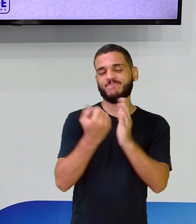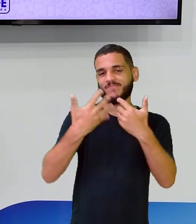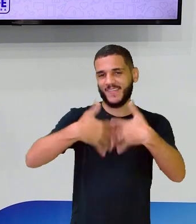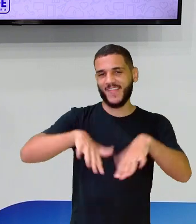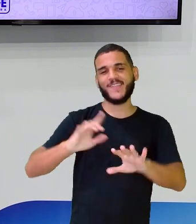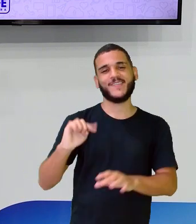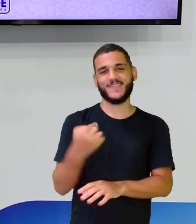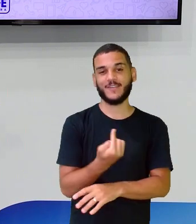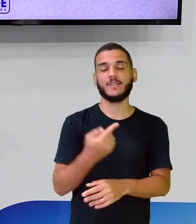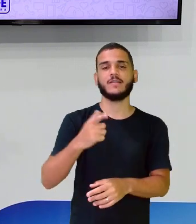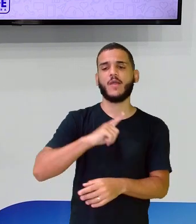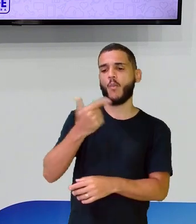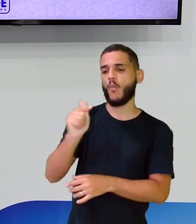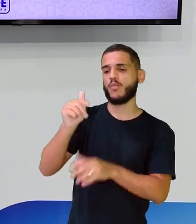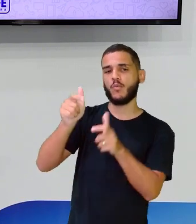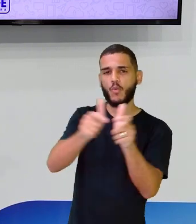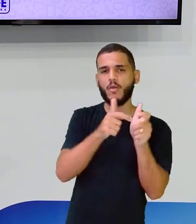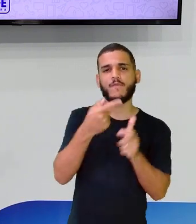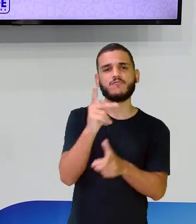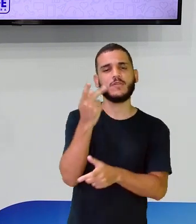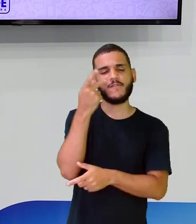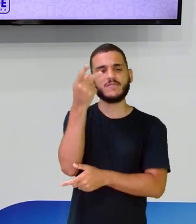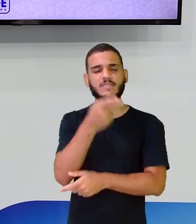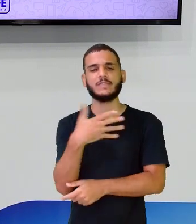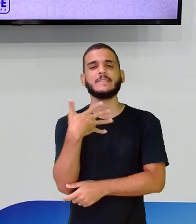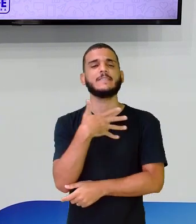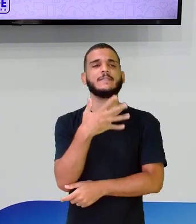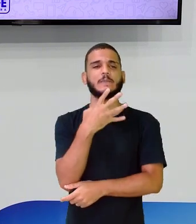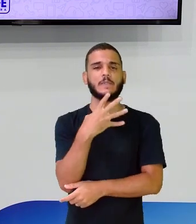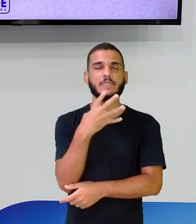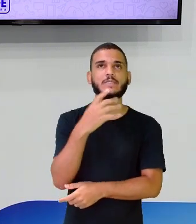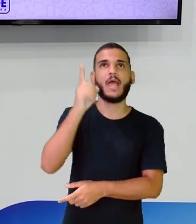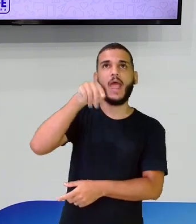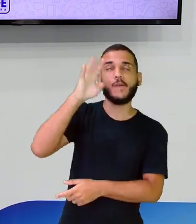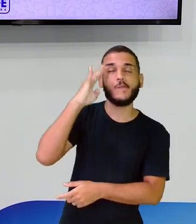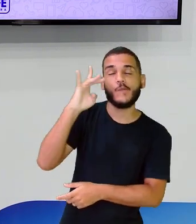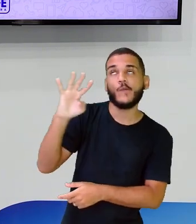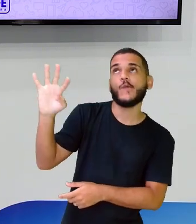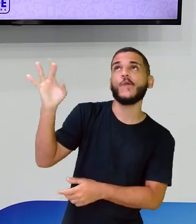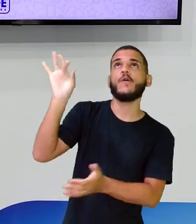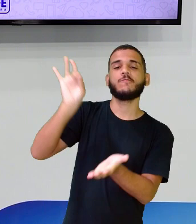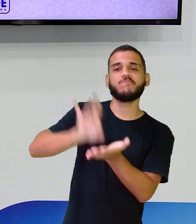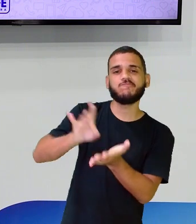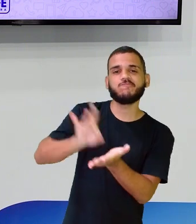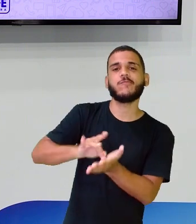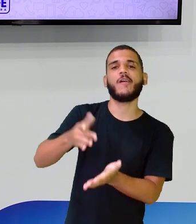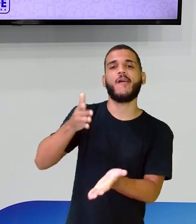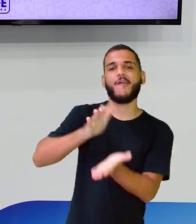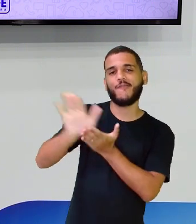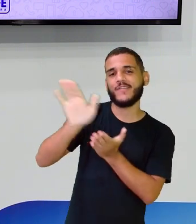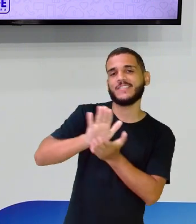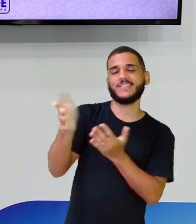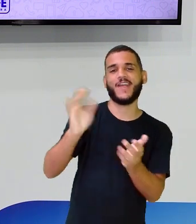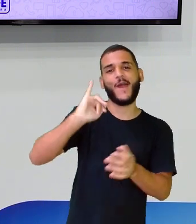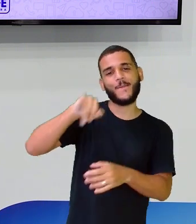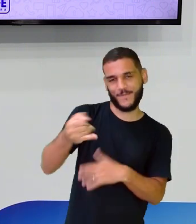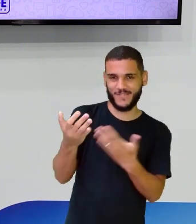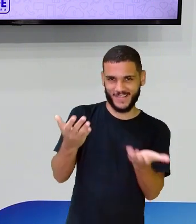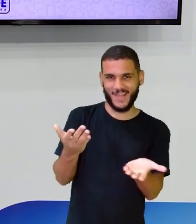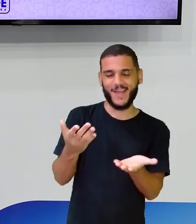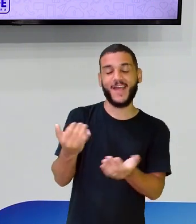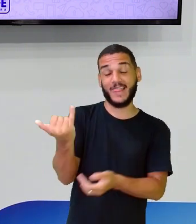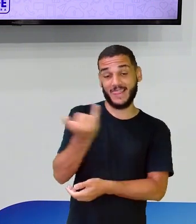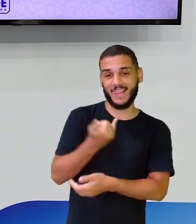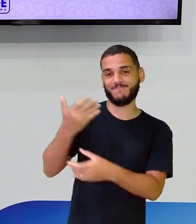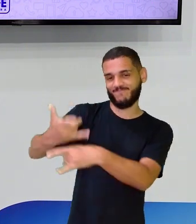Tem um outro lugar que vocês queiram conhecer, que para vocês assim seria um sonho vocês irem viajar? Conta lá pra gente que a gente quer saber, tá